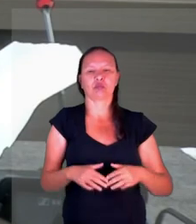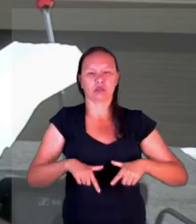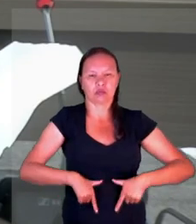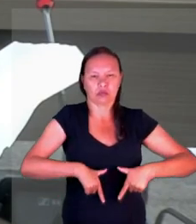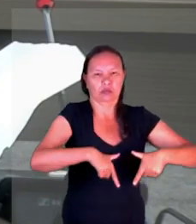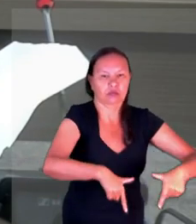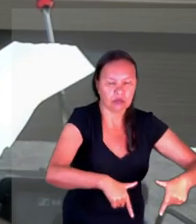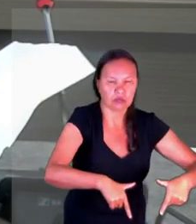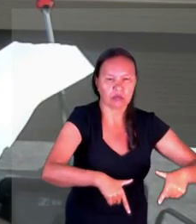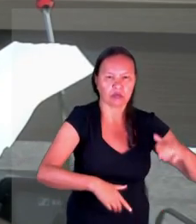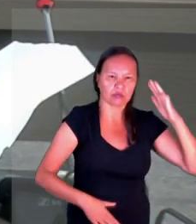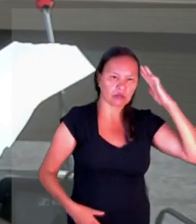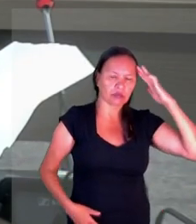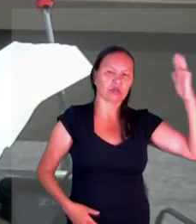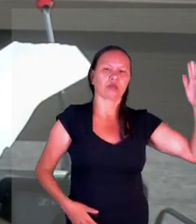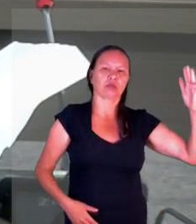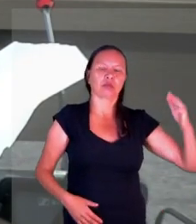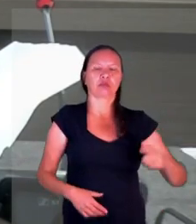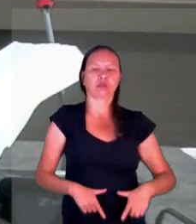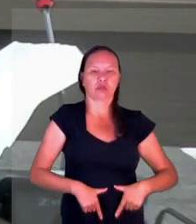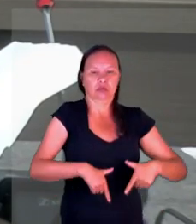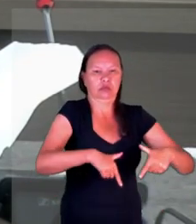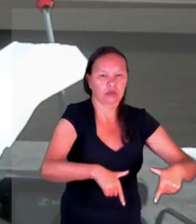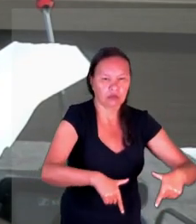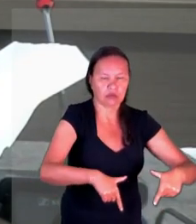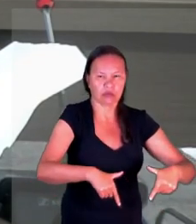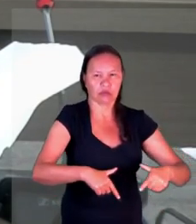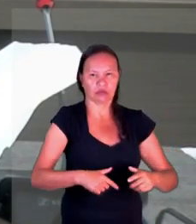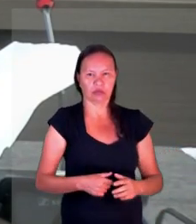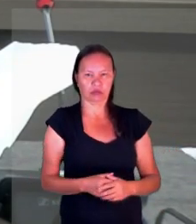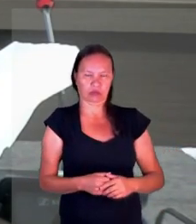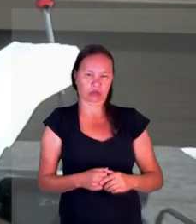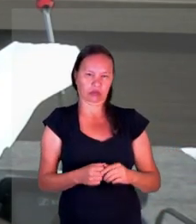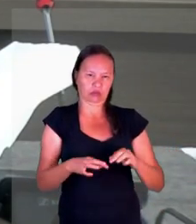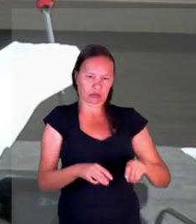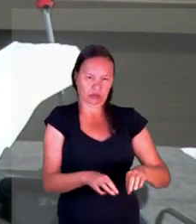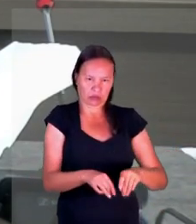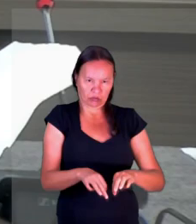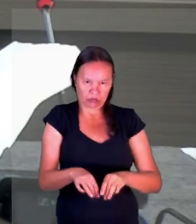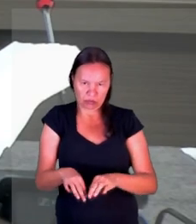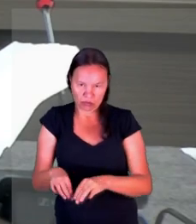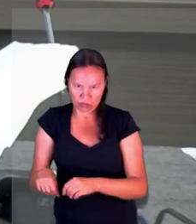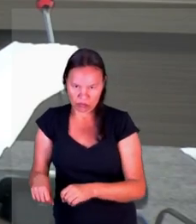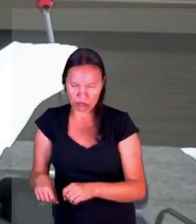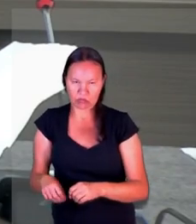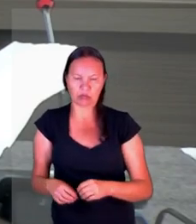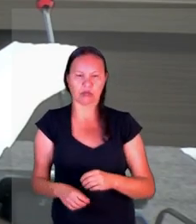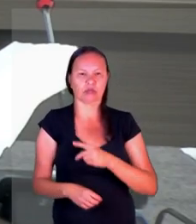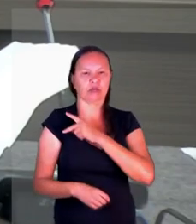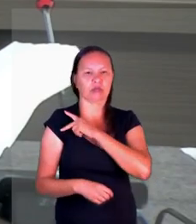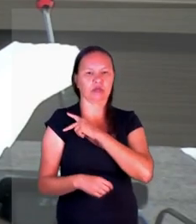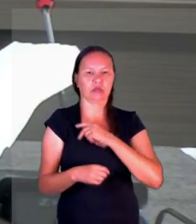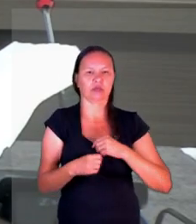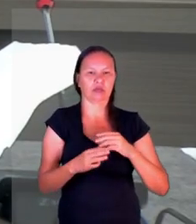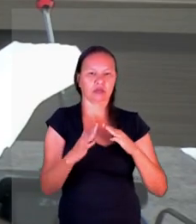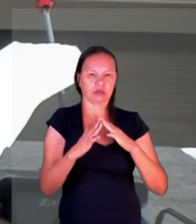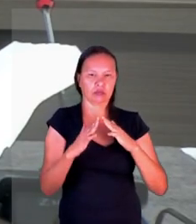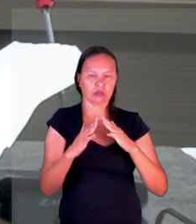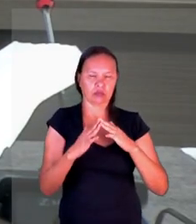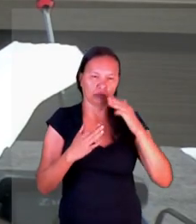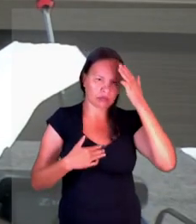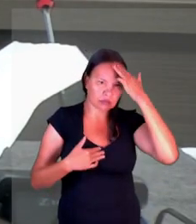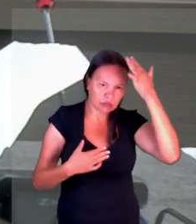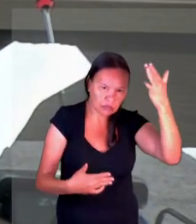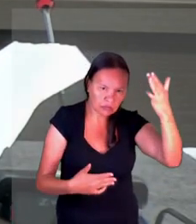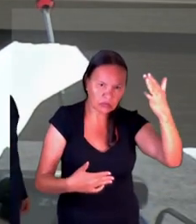lhe conheço eh a sua luta pela pela questão da acesso à Terra e da e e acesso também à moradia Muito obrigado